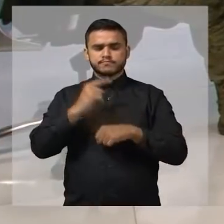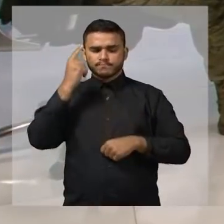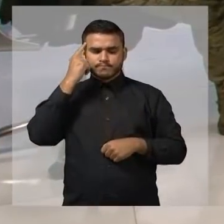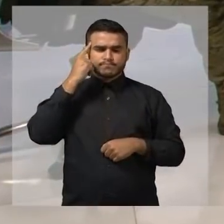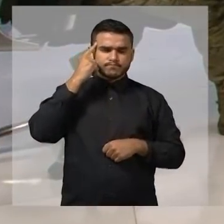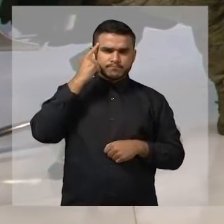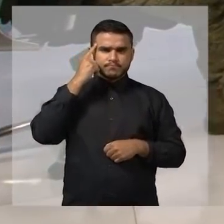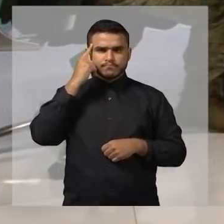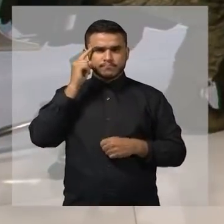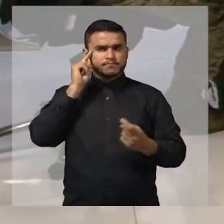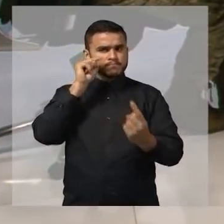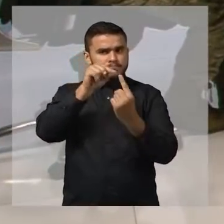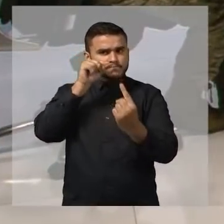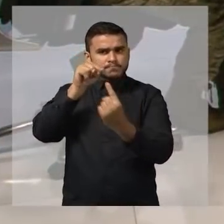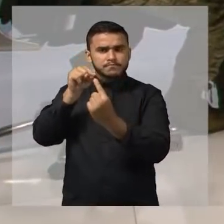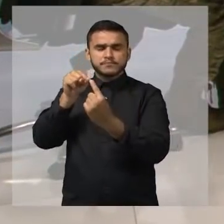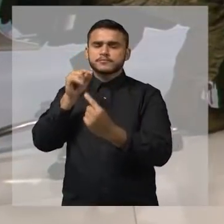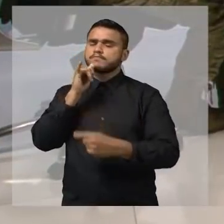isso. Para o senhor ter uma ideia.